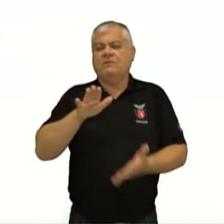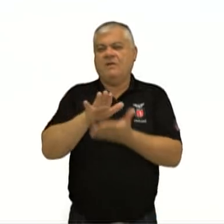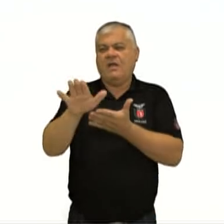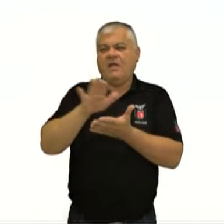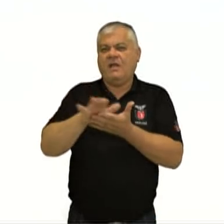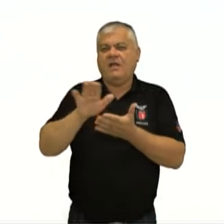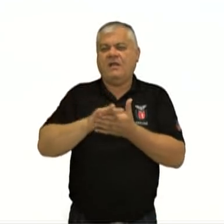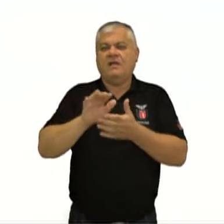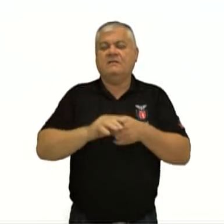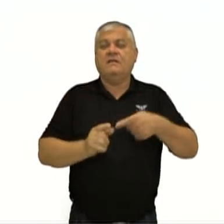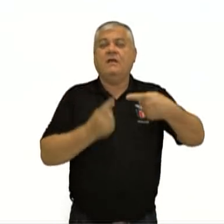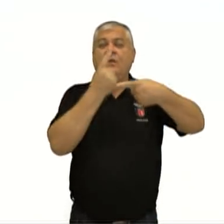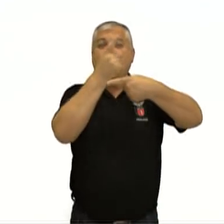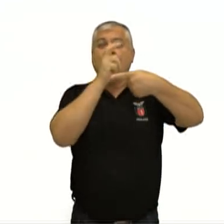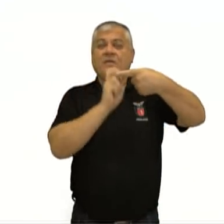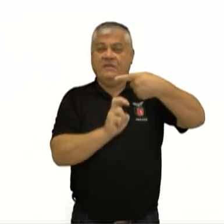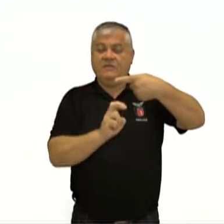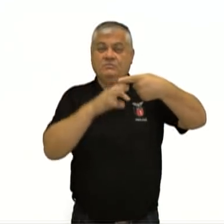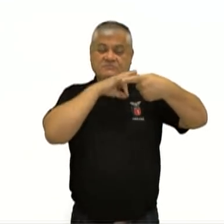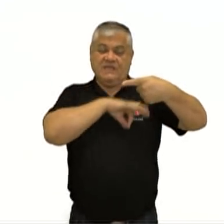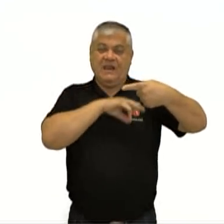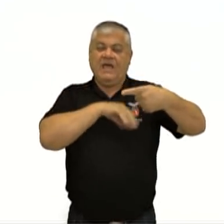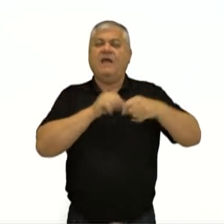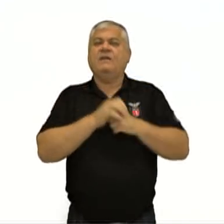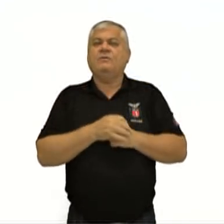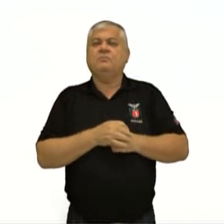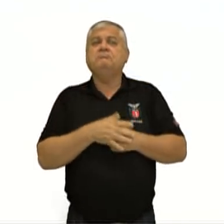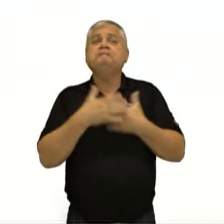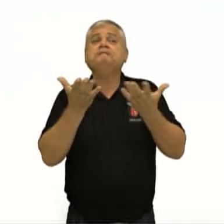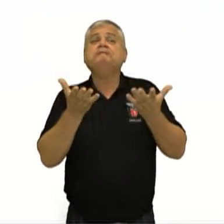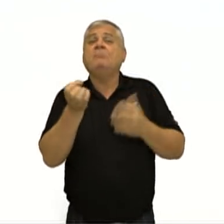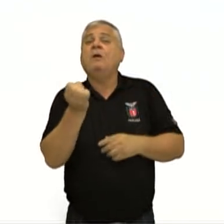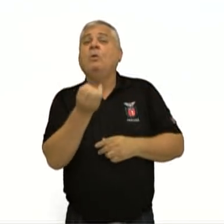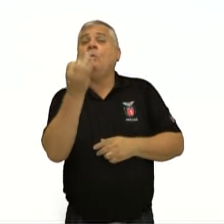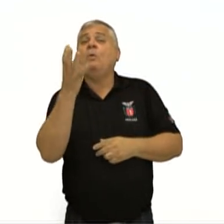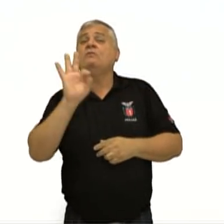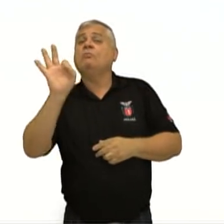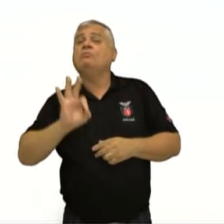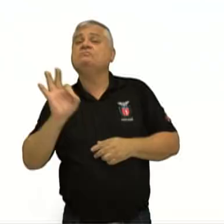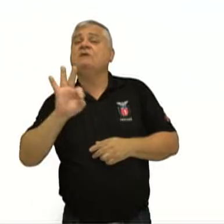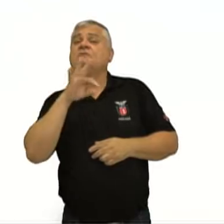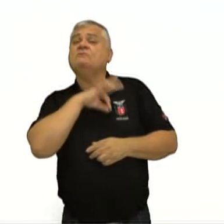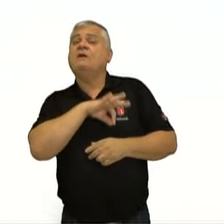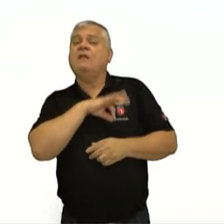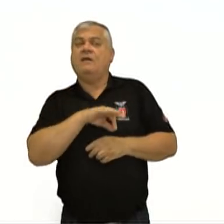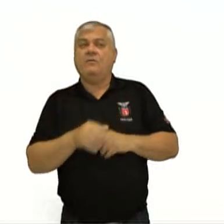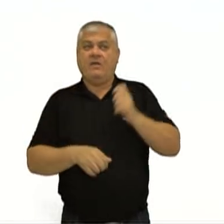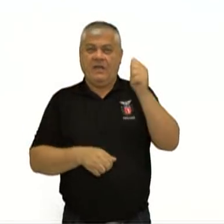alimentação. Esse gasto mensal corresponde a qual percentual de seu salário? Letra A,